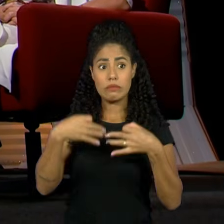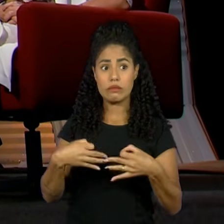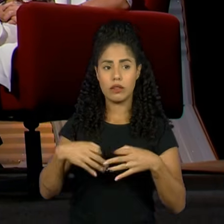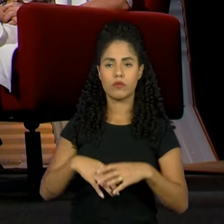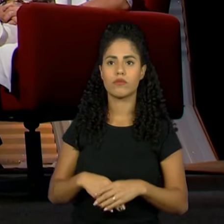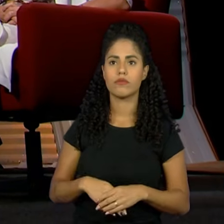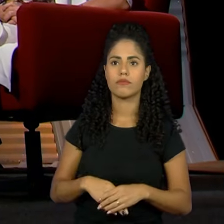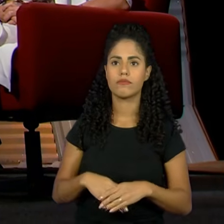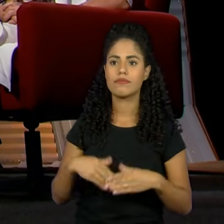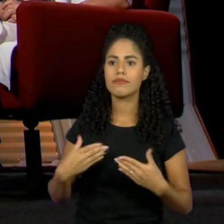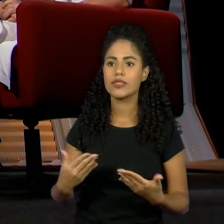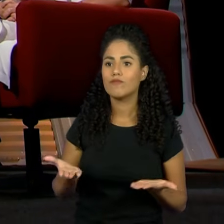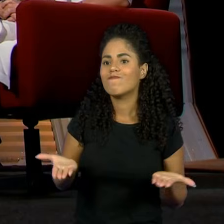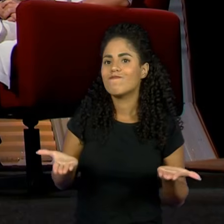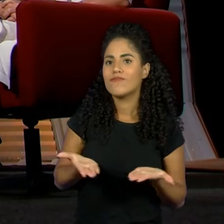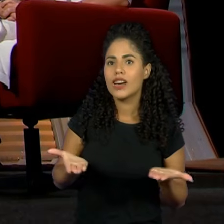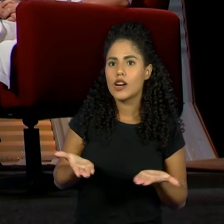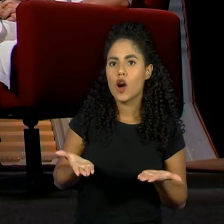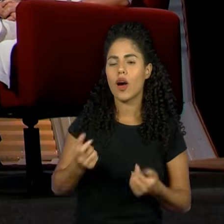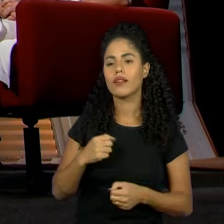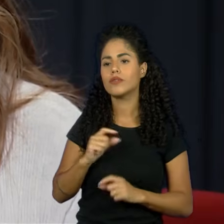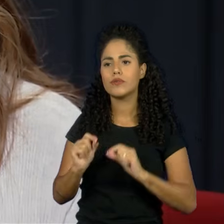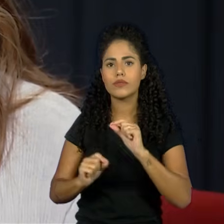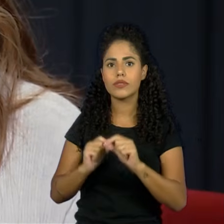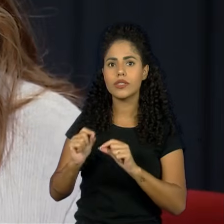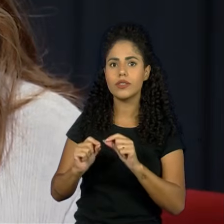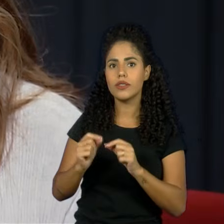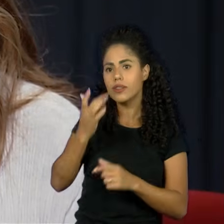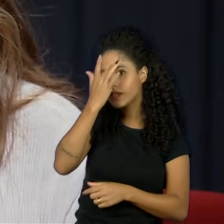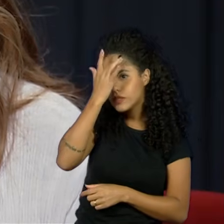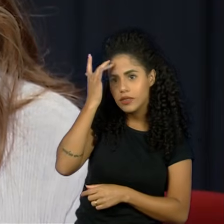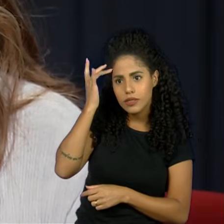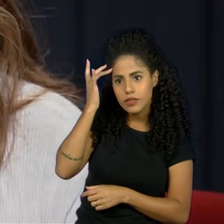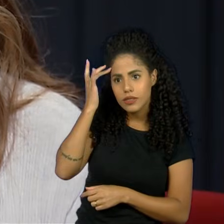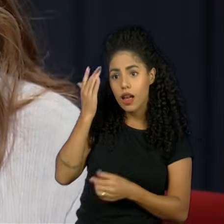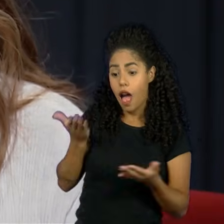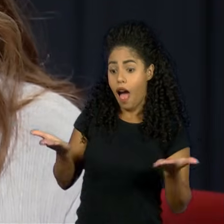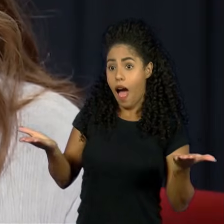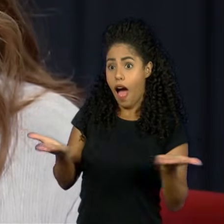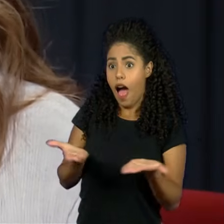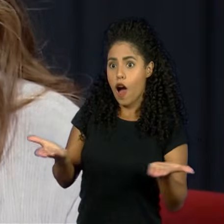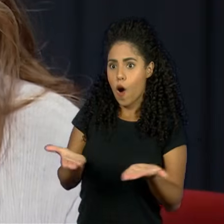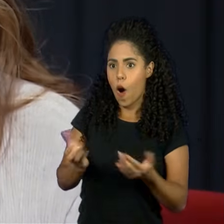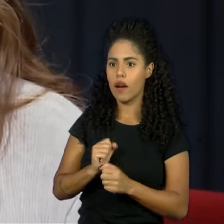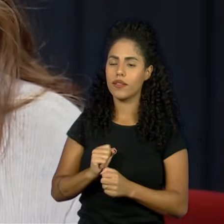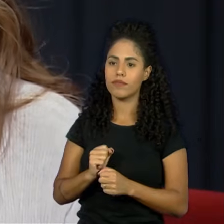Agora, Agora. você vai mandar uma mensagem para ela e falar oi?